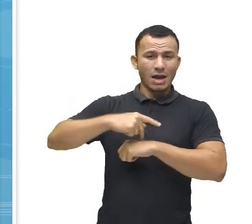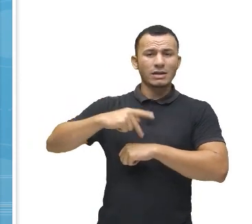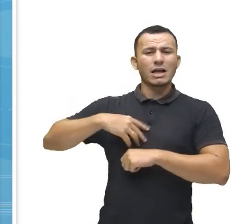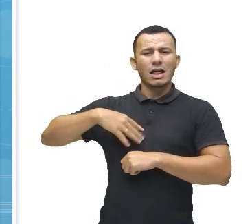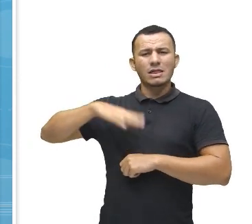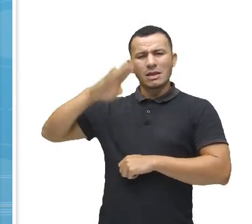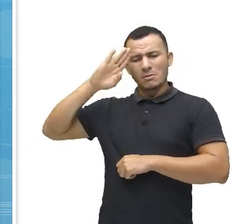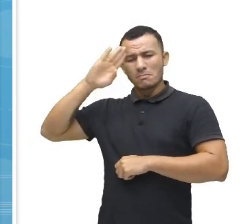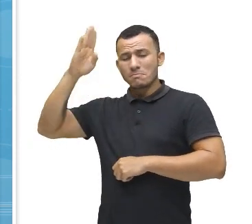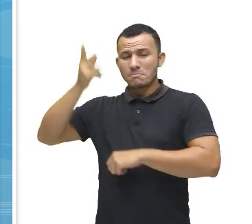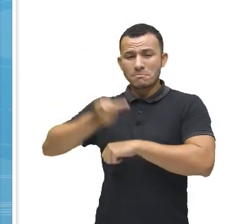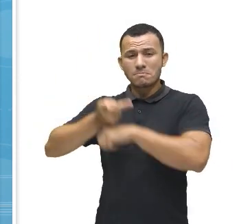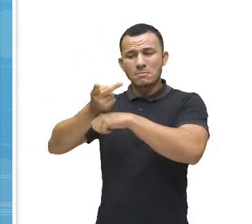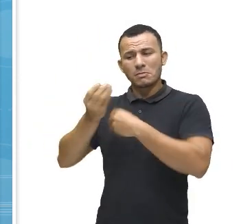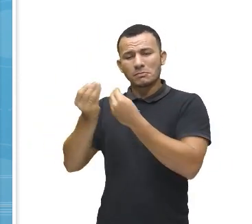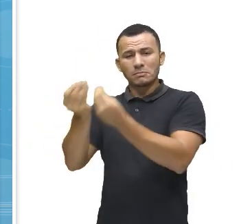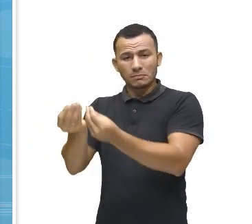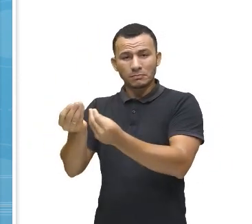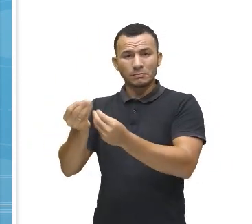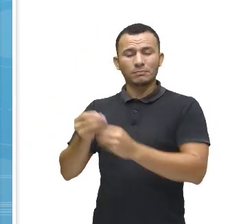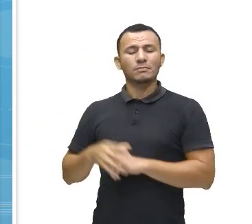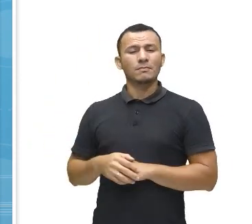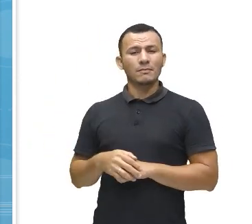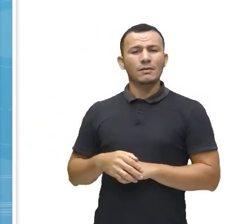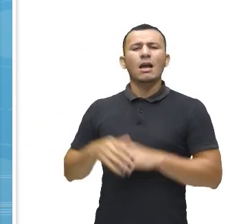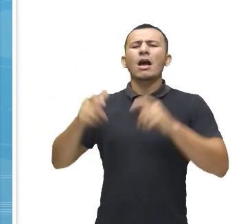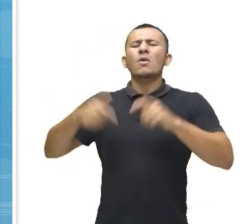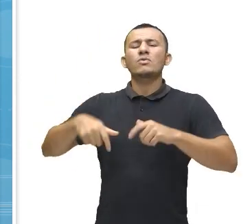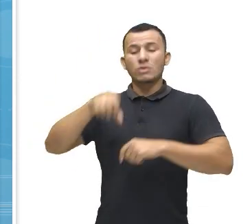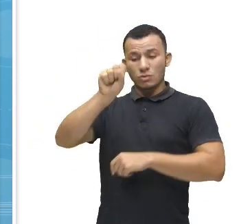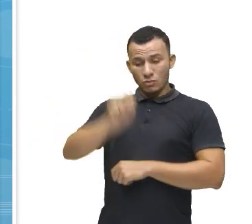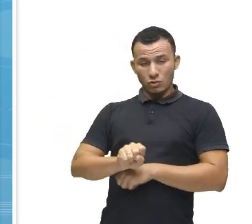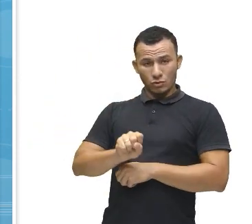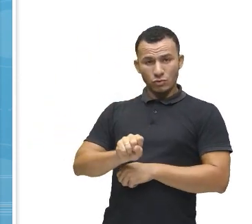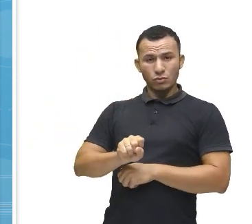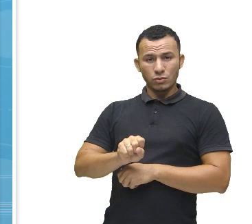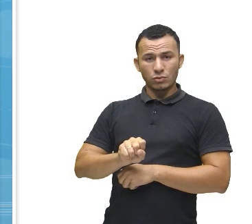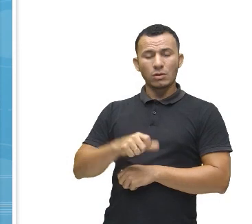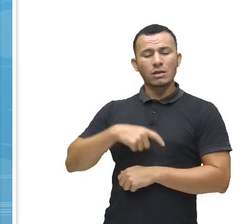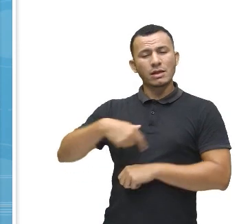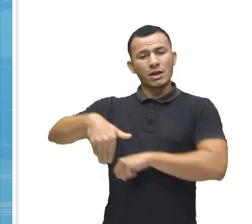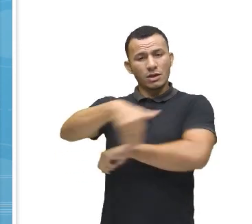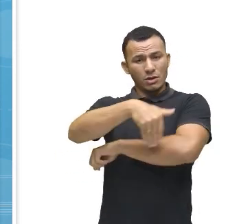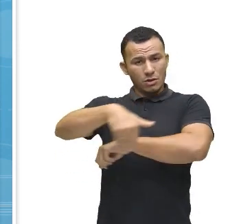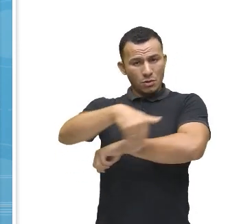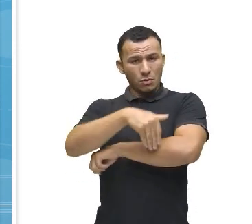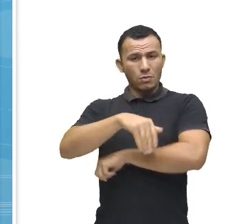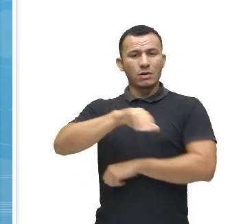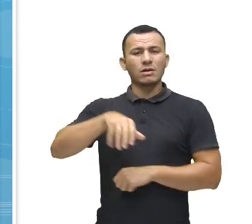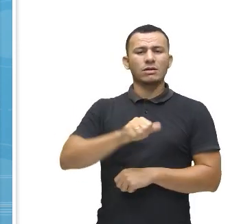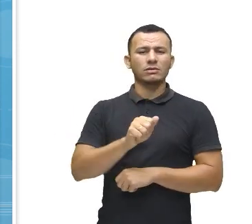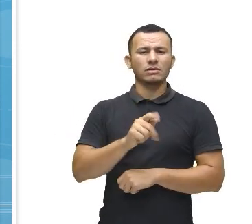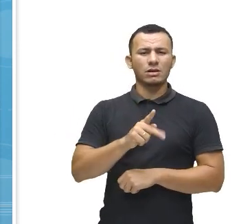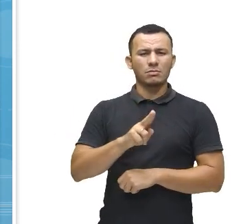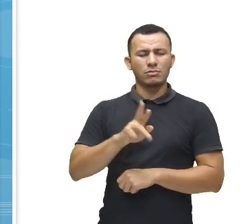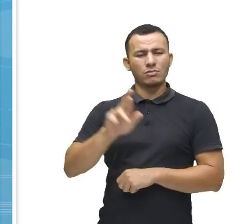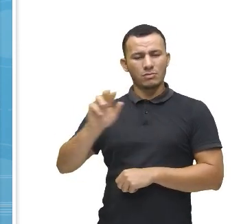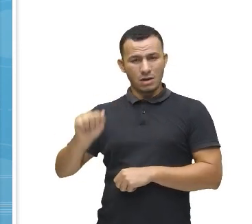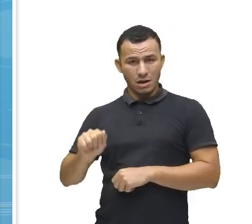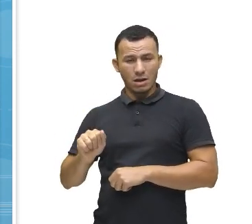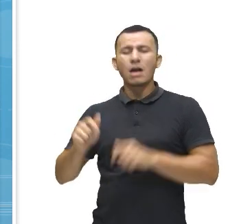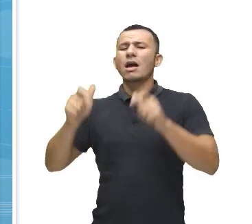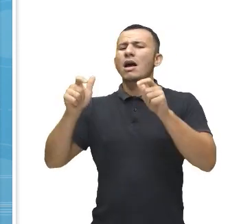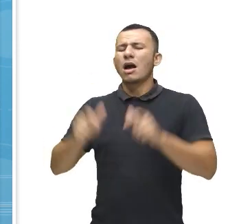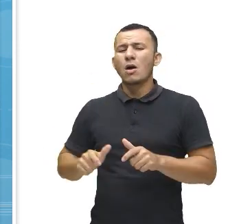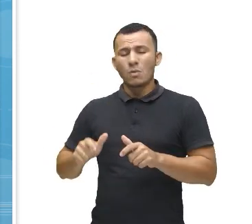em 2014, localizado na zona sul de Manaus, na rua Japurá, quem tiver curiosidade de conhecer, eu recomendo, no